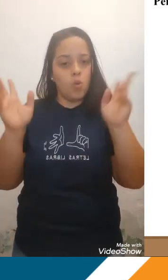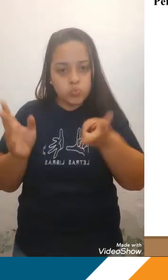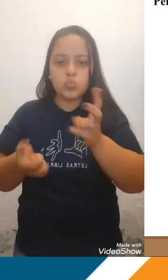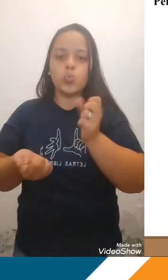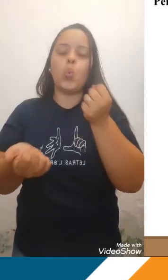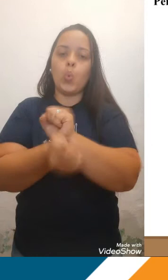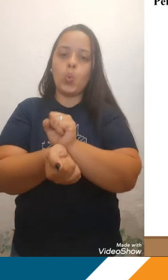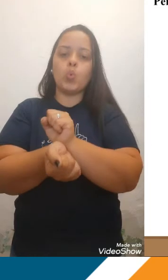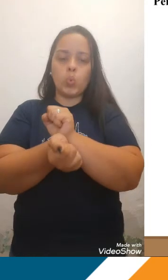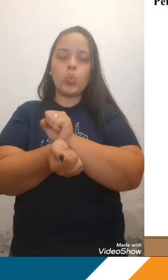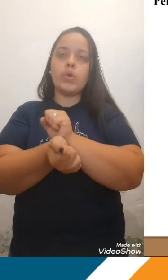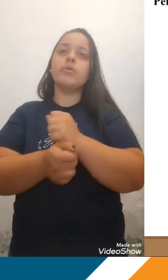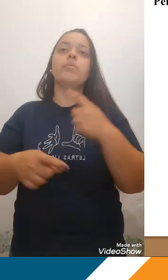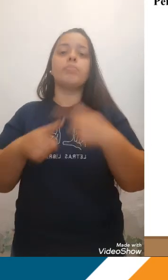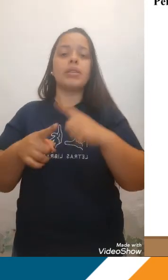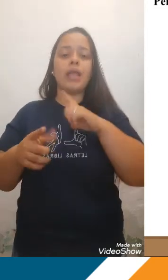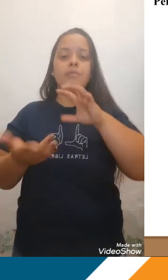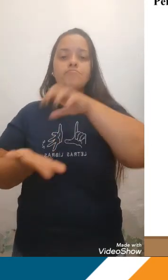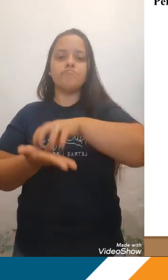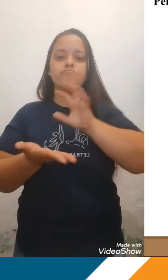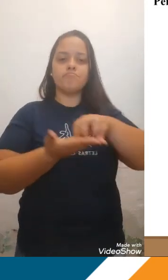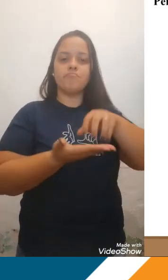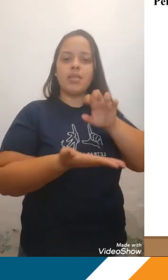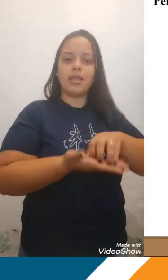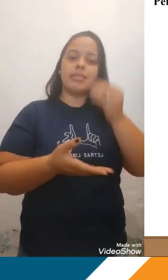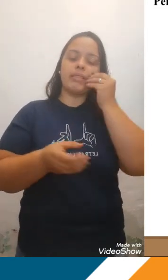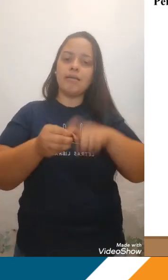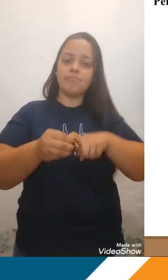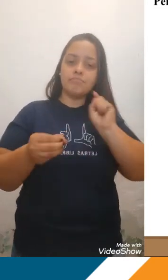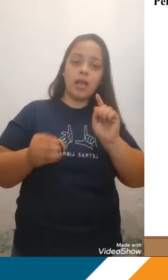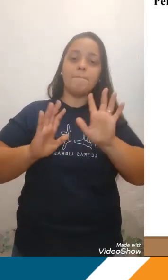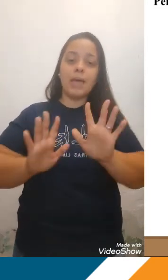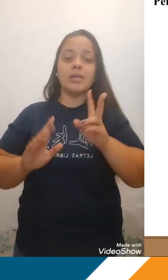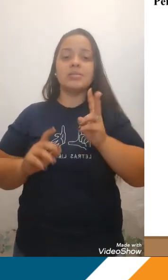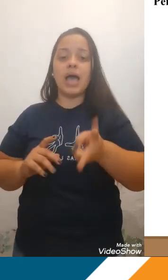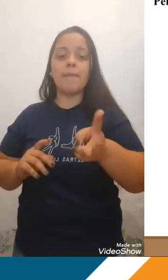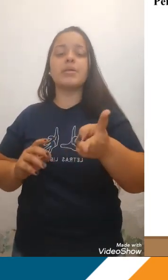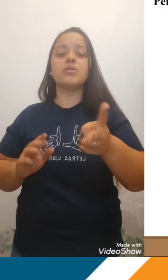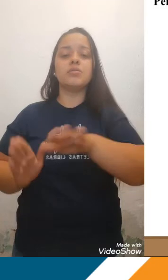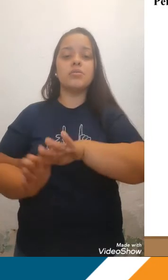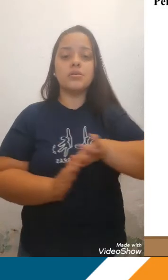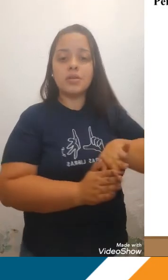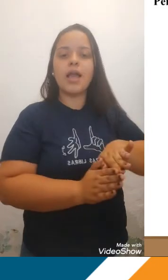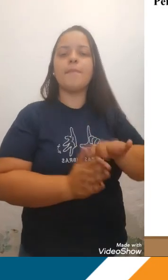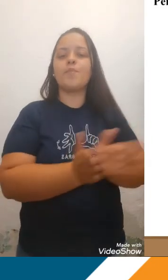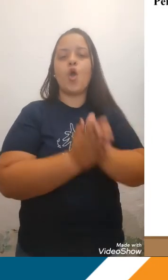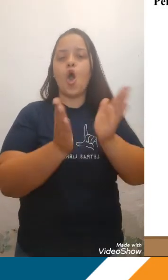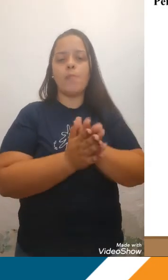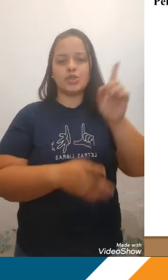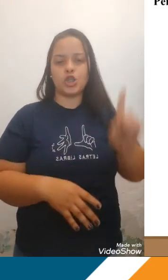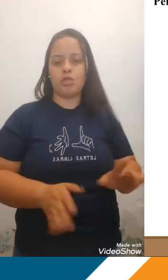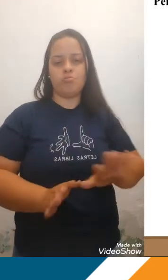indica que, como alguns setores, eles buscavam a emancipação, mas sempre excluindo os interesses populares.